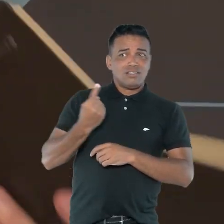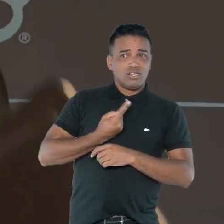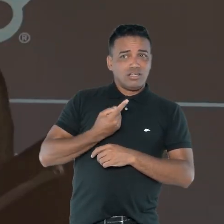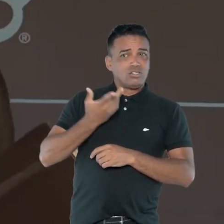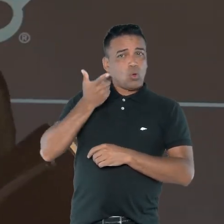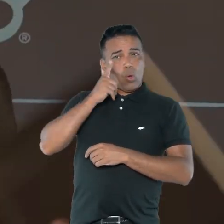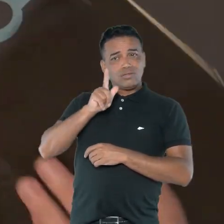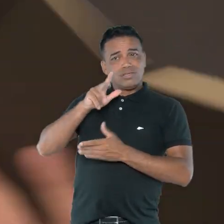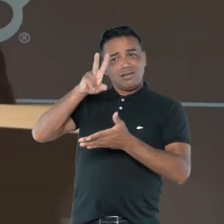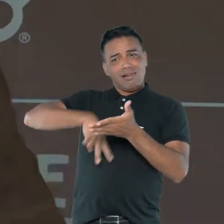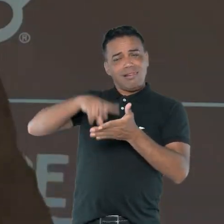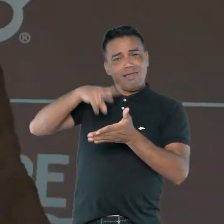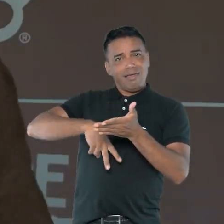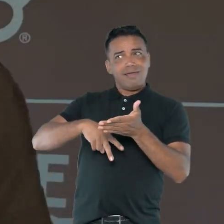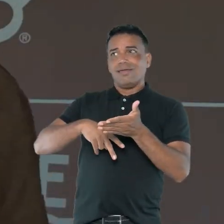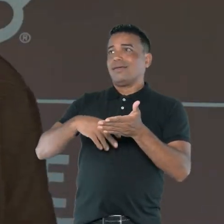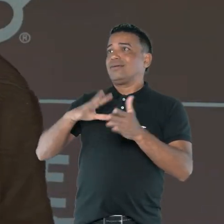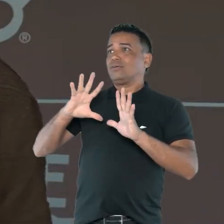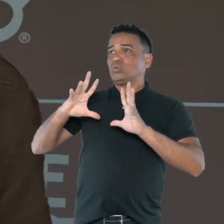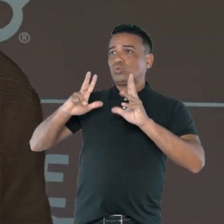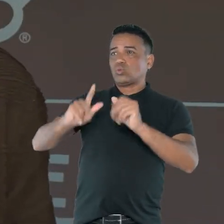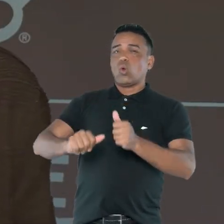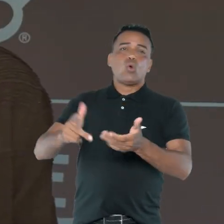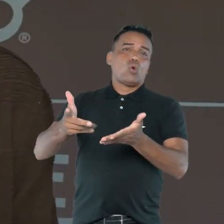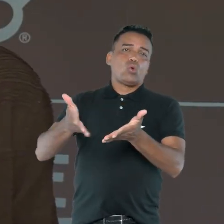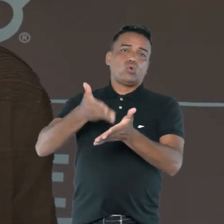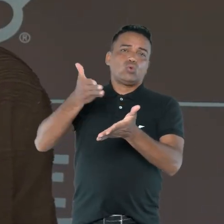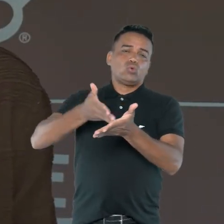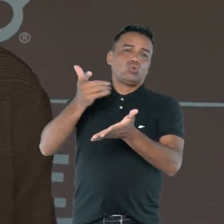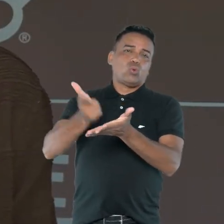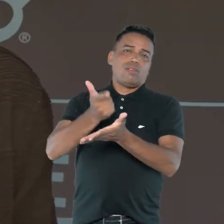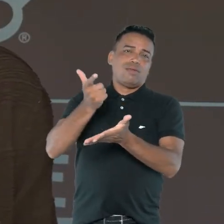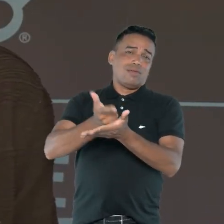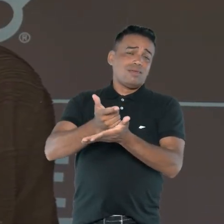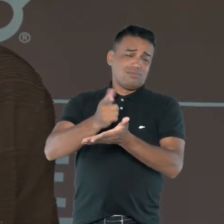dê conta de ir até o final com essa mulher?